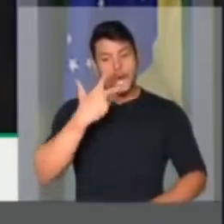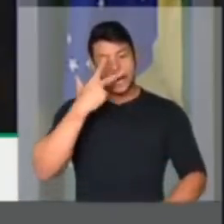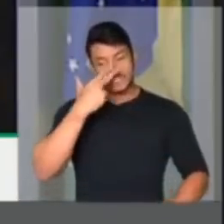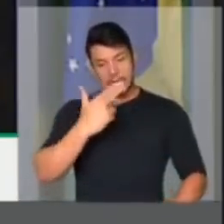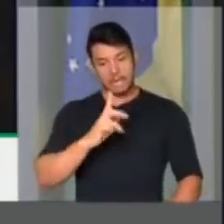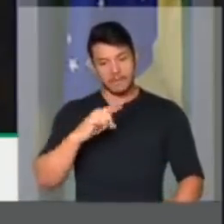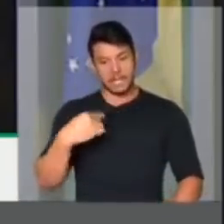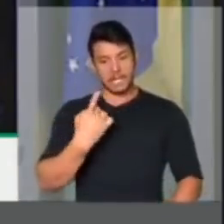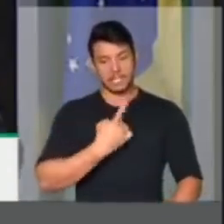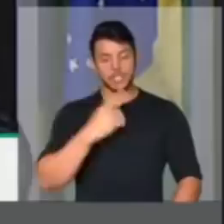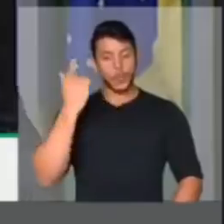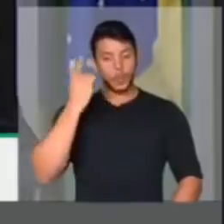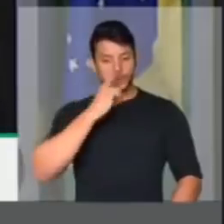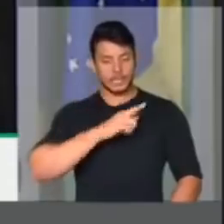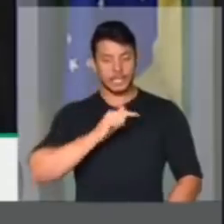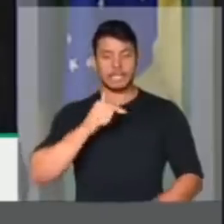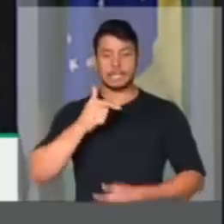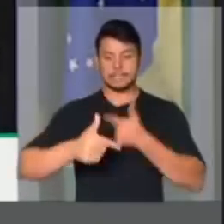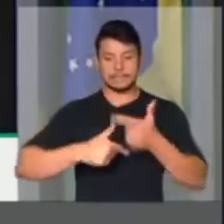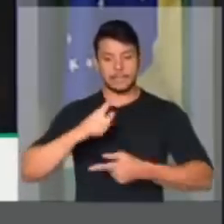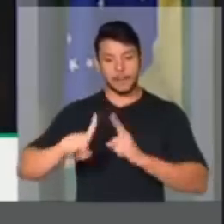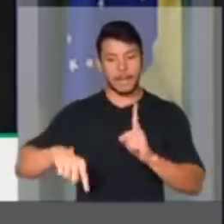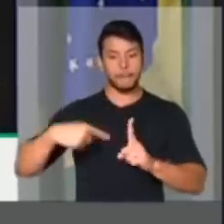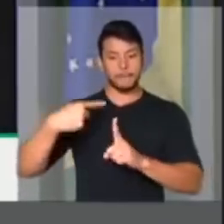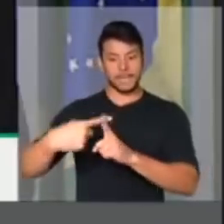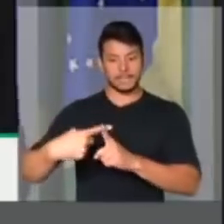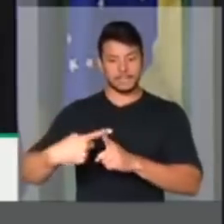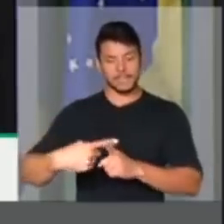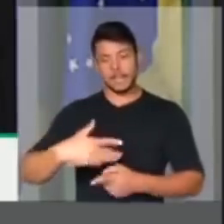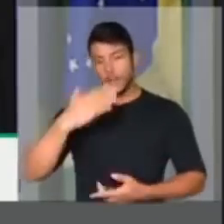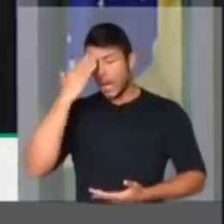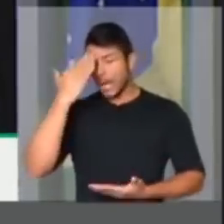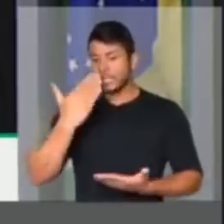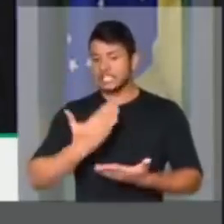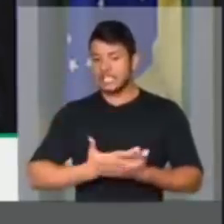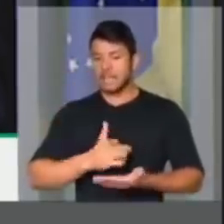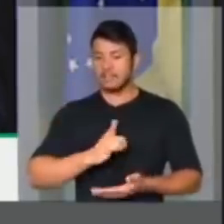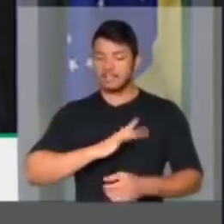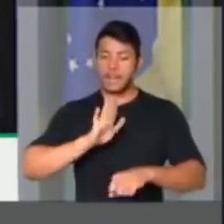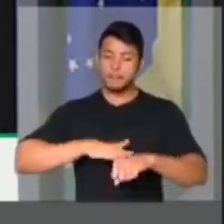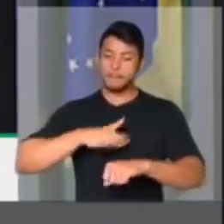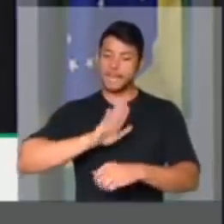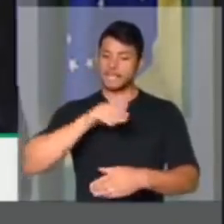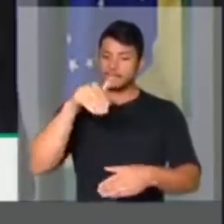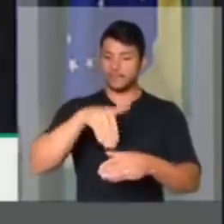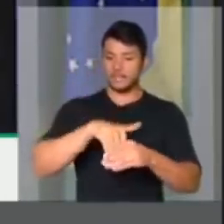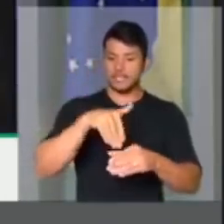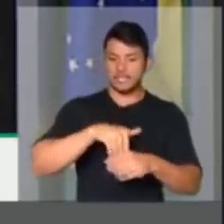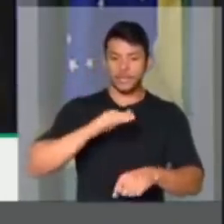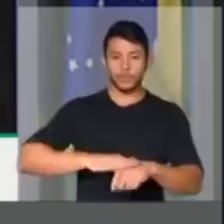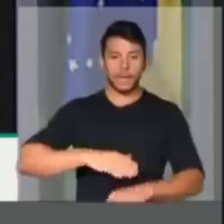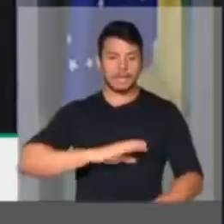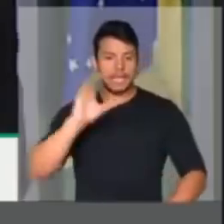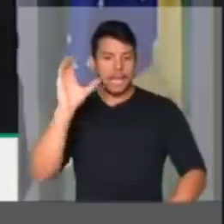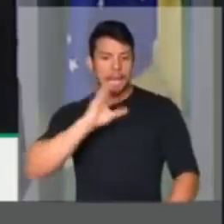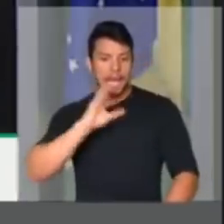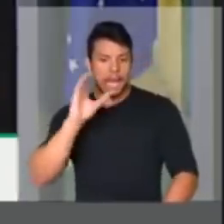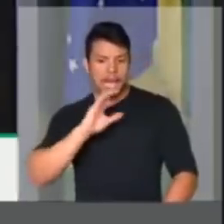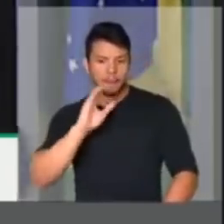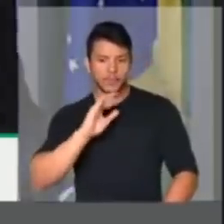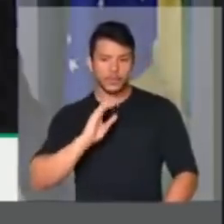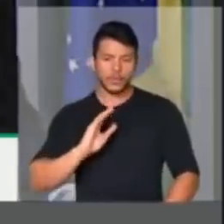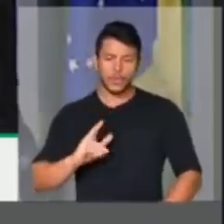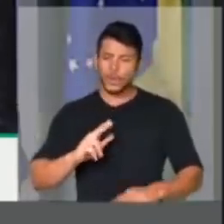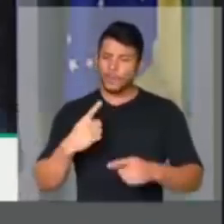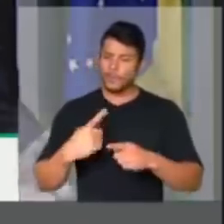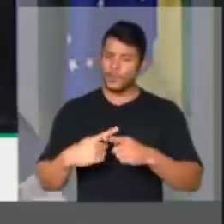mais deste Parlamento, que esperava mais votações, que esperava mais agilidade, mais eficiência.